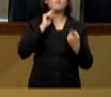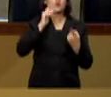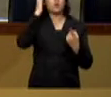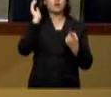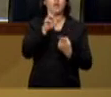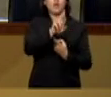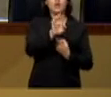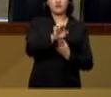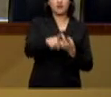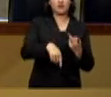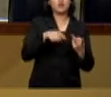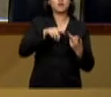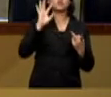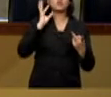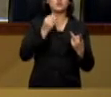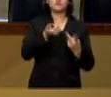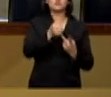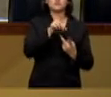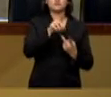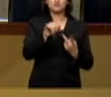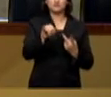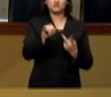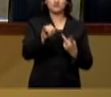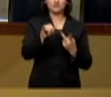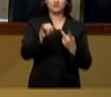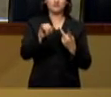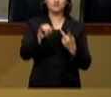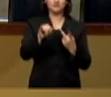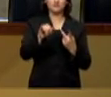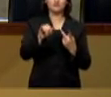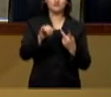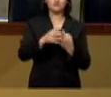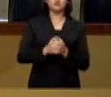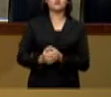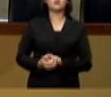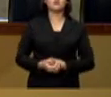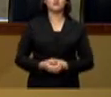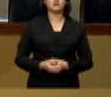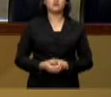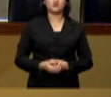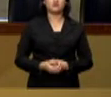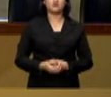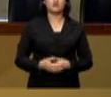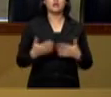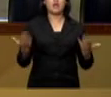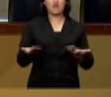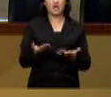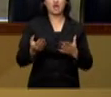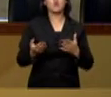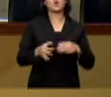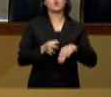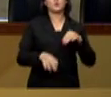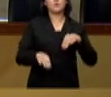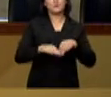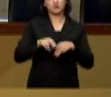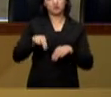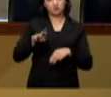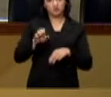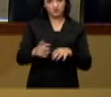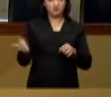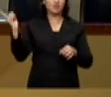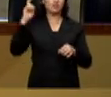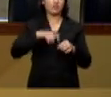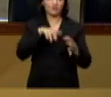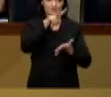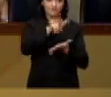e o ministro Dias Toffoli na ADI. Agora o ministro Nunes Marques devolve a vista. Para seguir a ordem